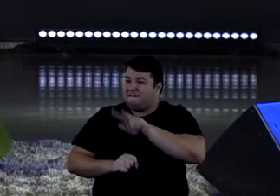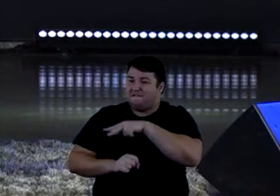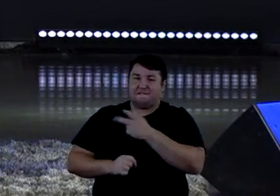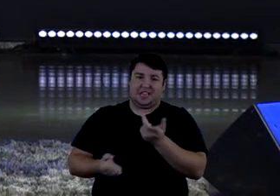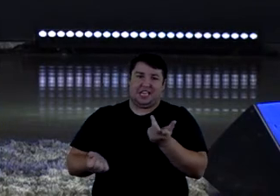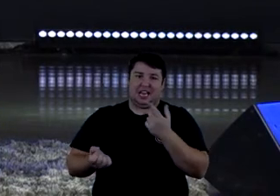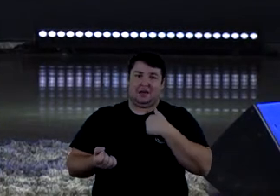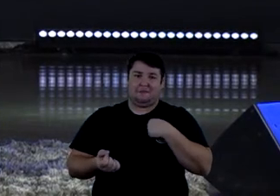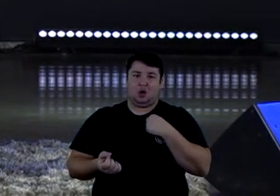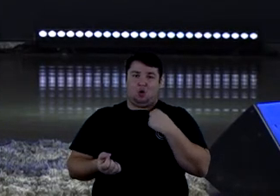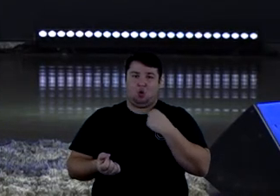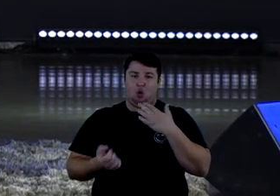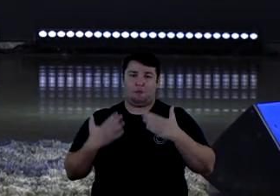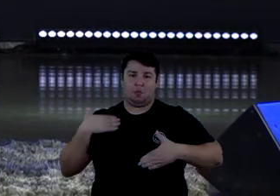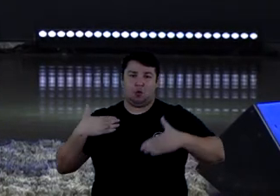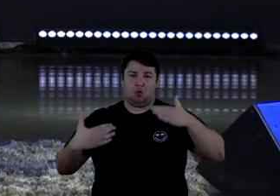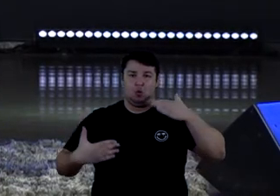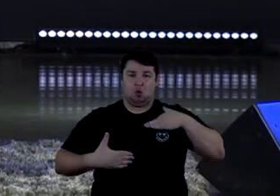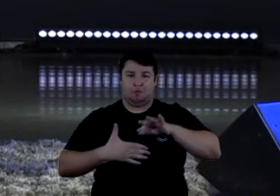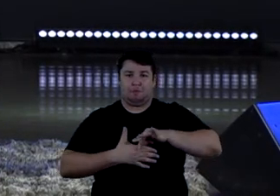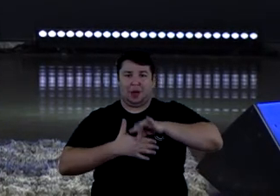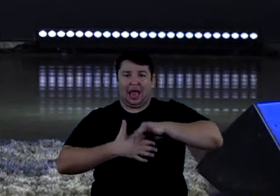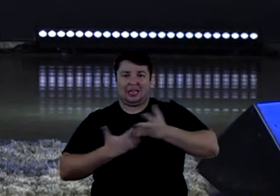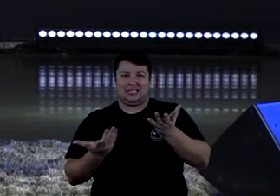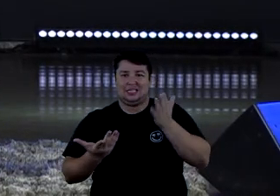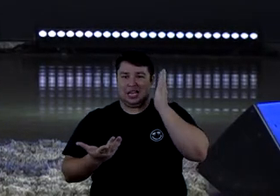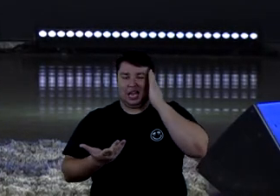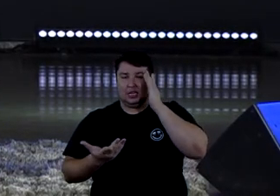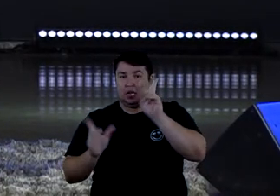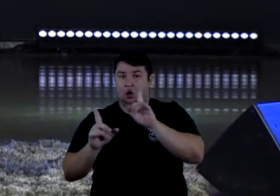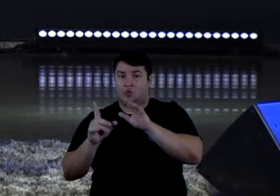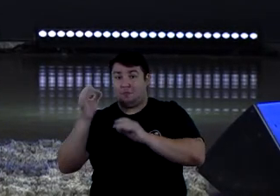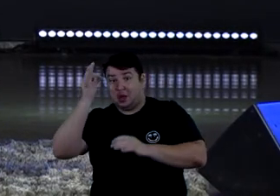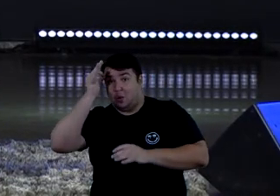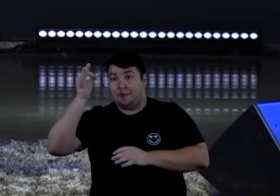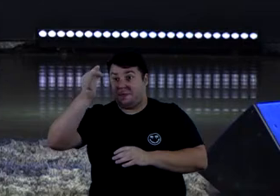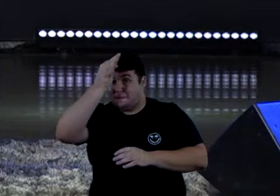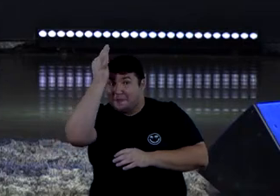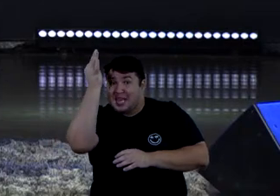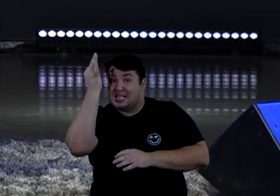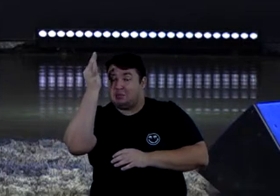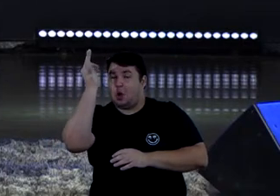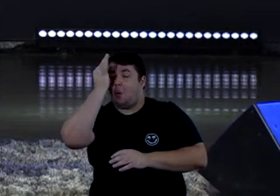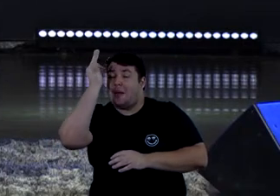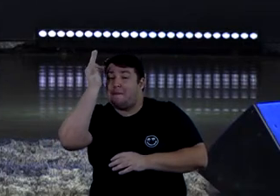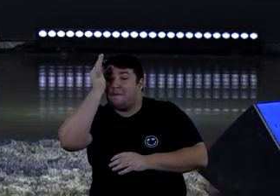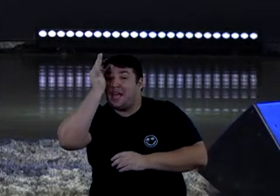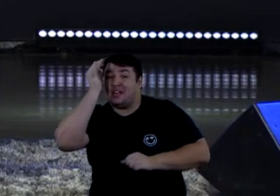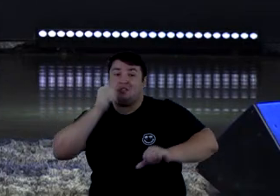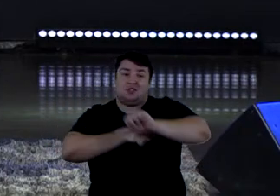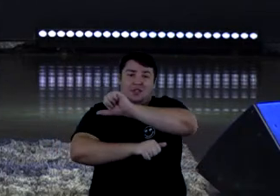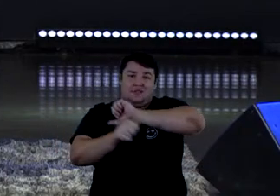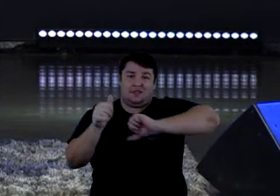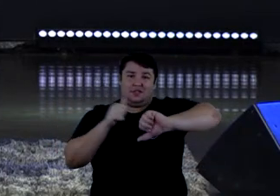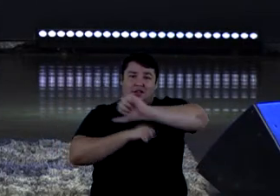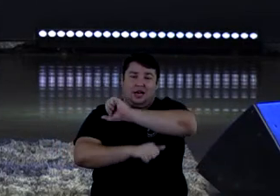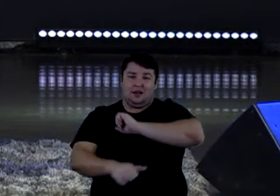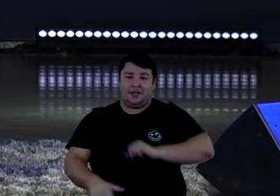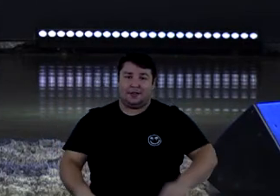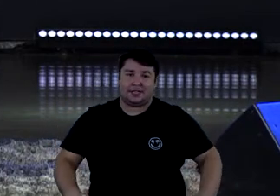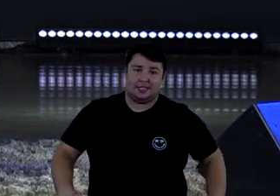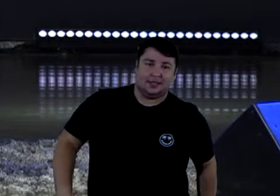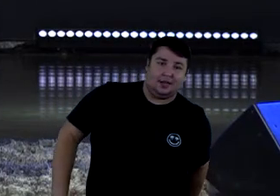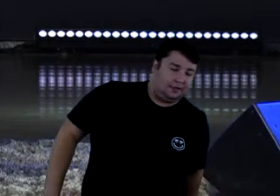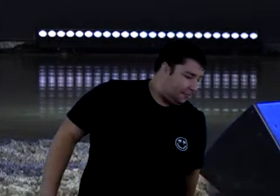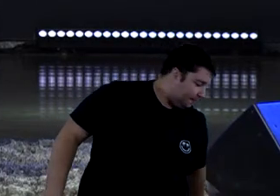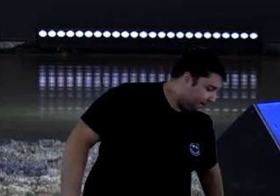a sua carne. Não, mas transformando o seu espírito. Amém? Todo